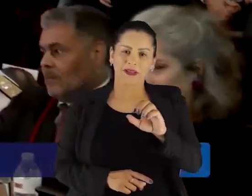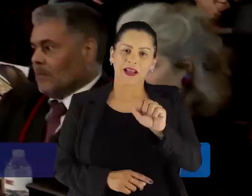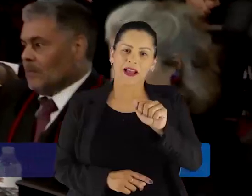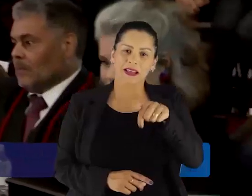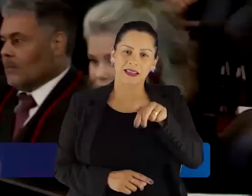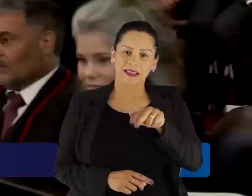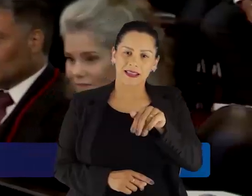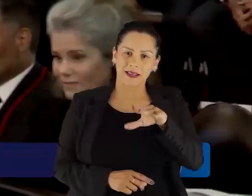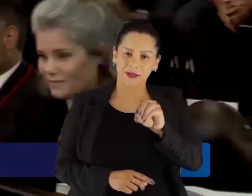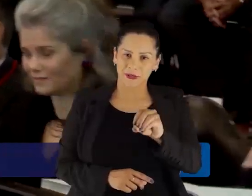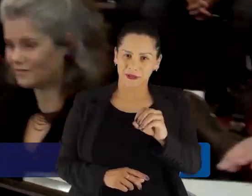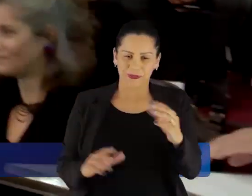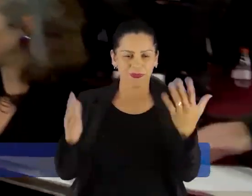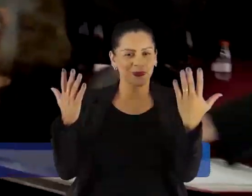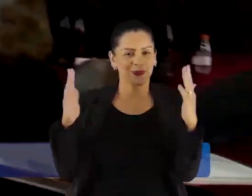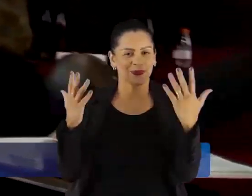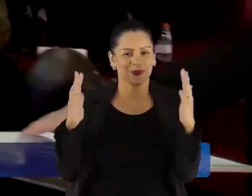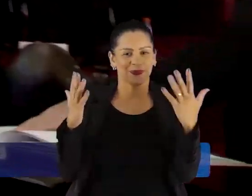Aquino